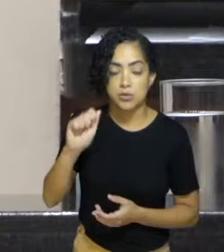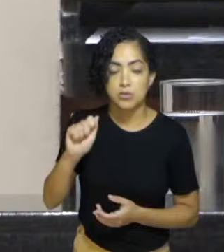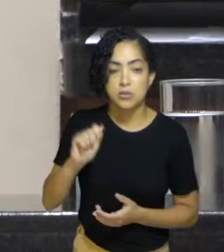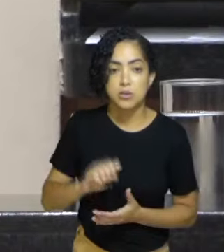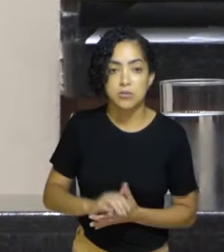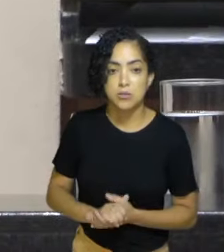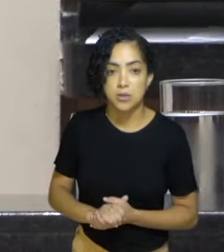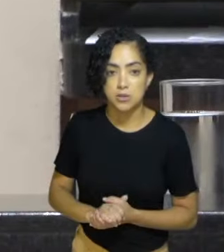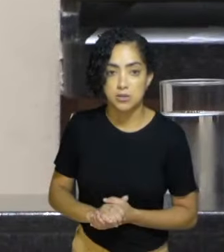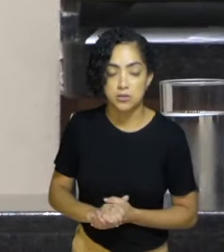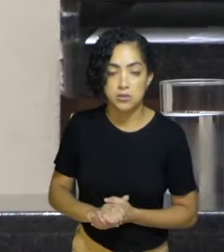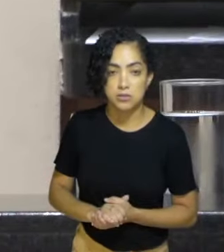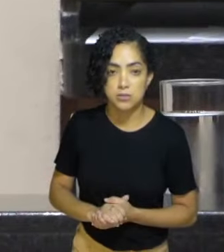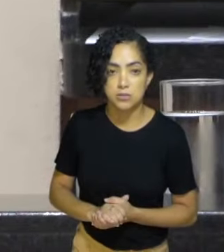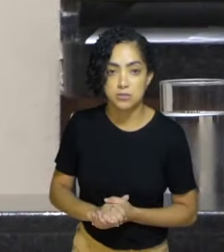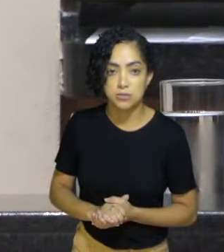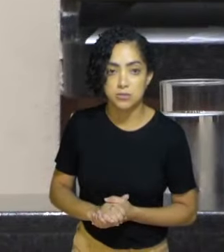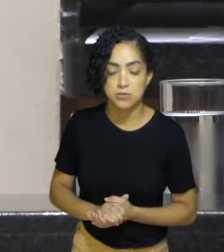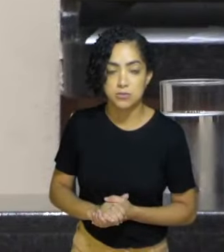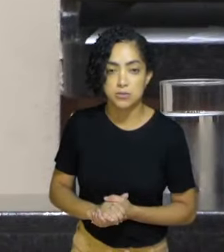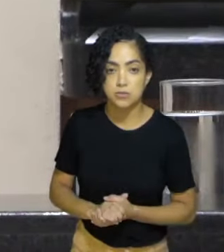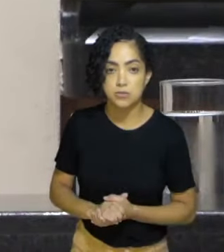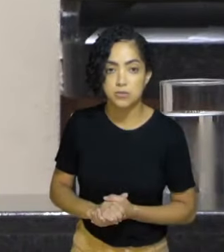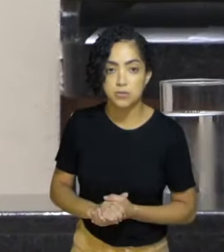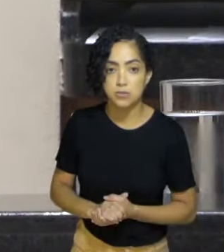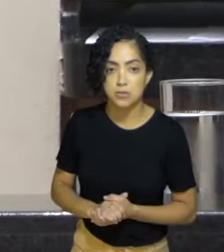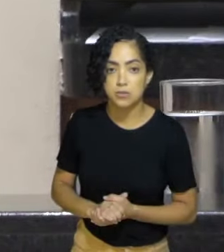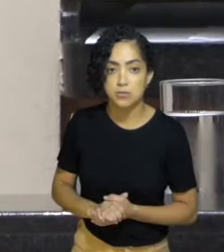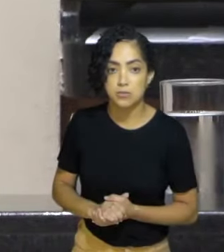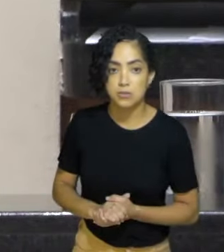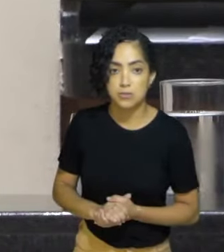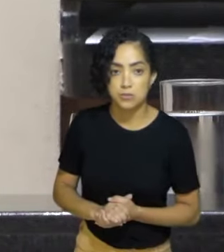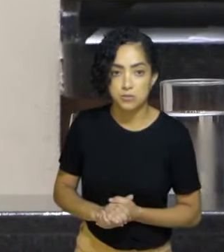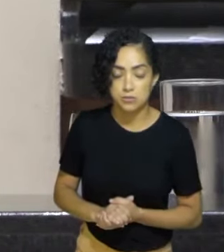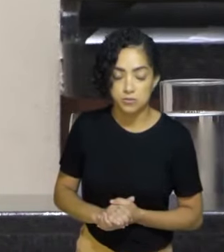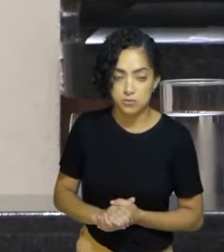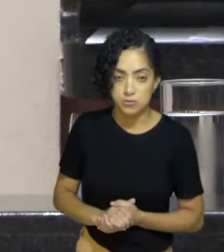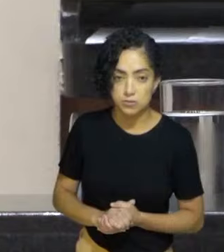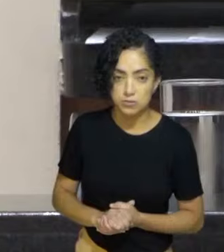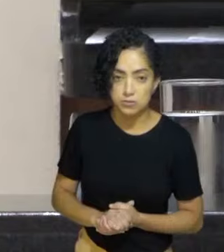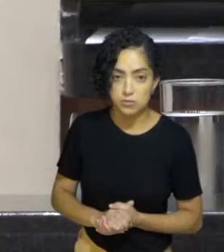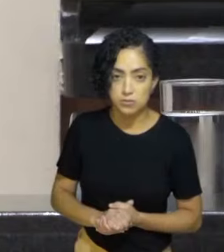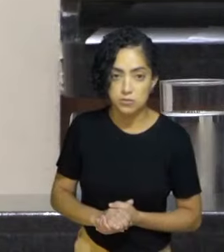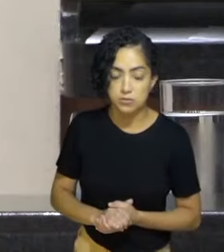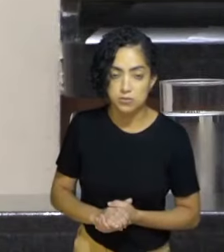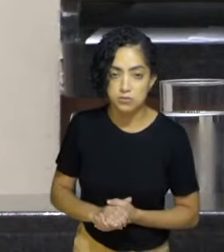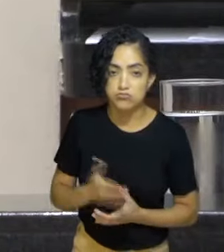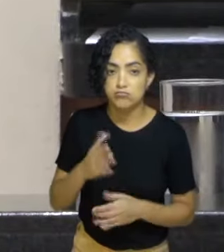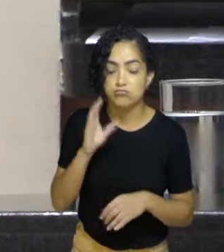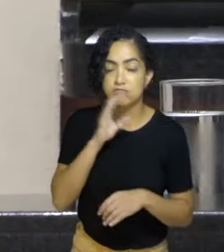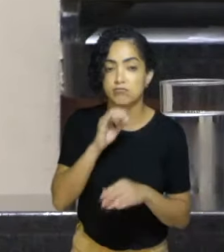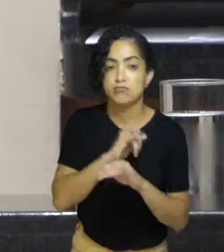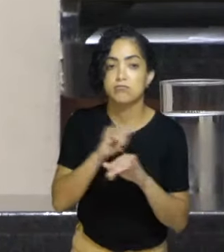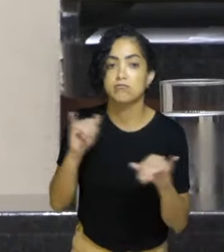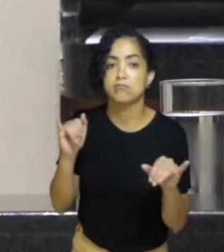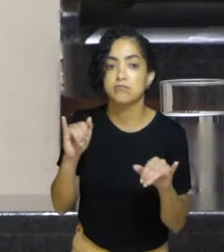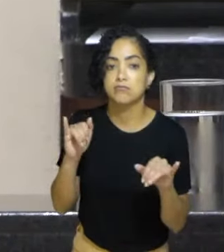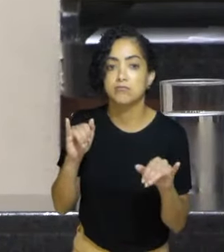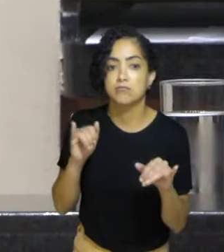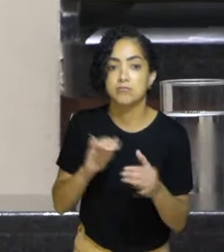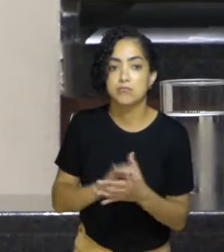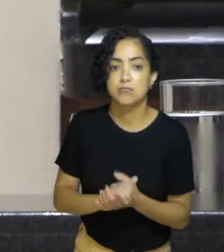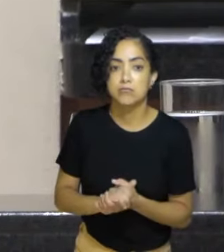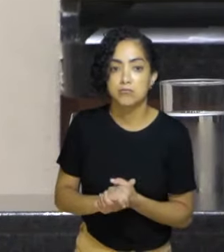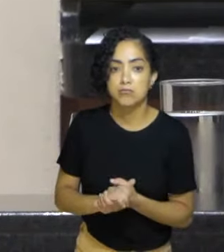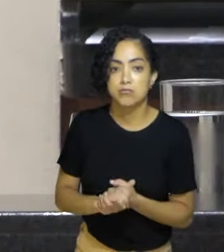Na sequência, escrito, deputado Camilo, Vossa Excelência, que se manifestará em breves comunicações, lhe concedo o tempo de